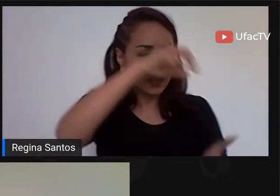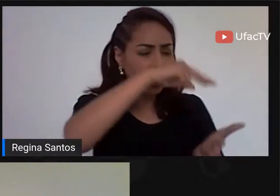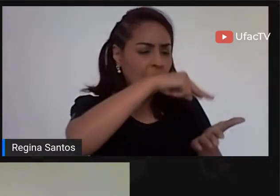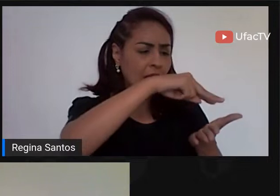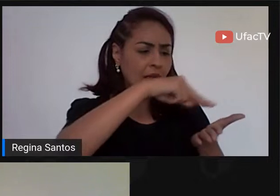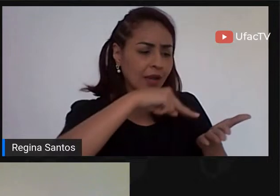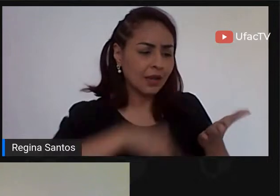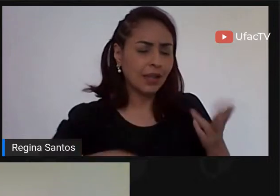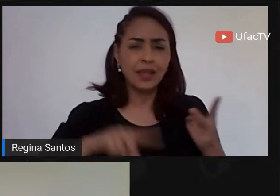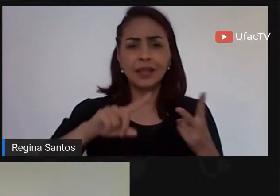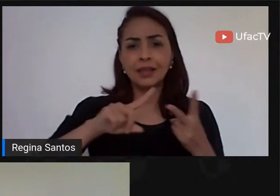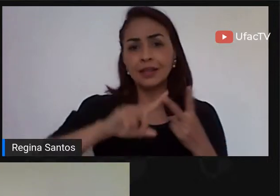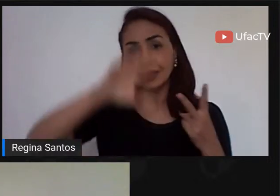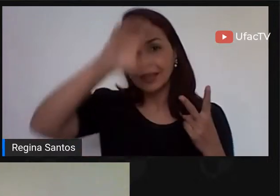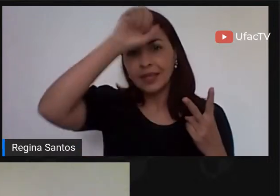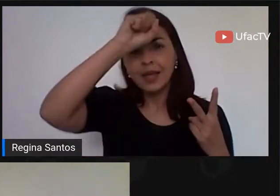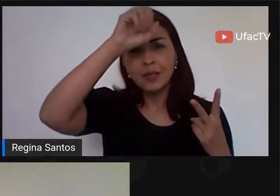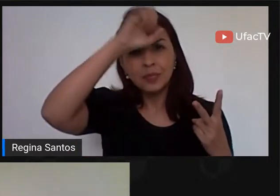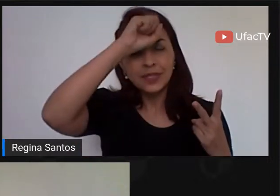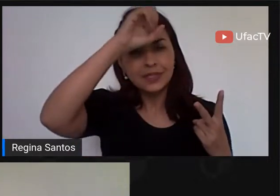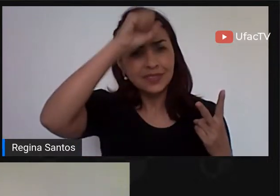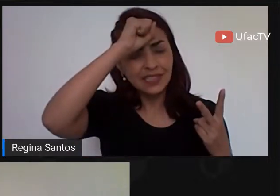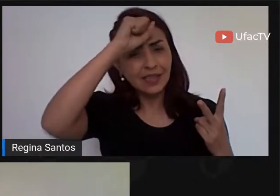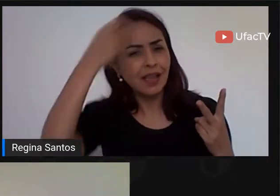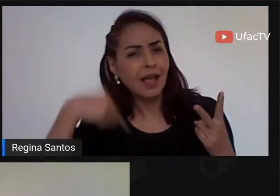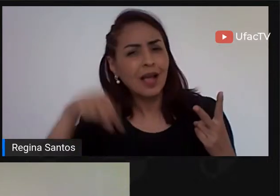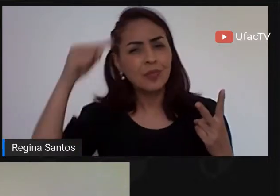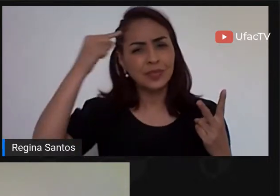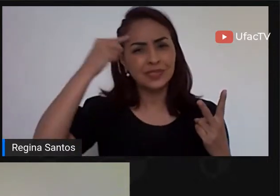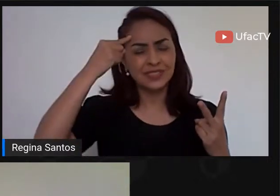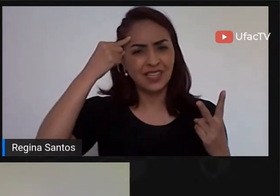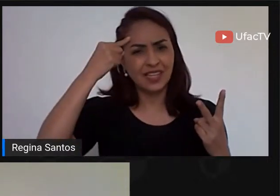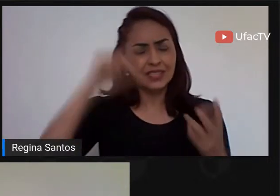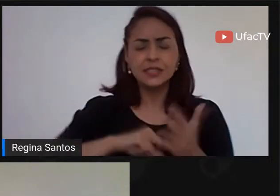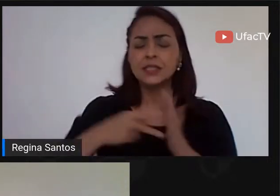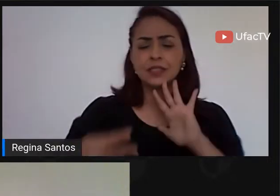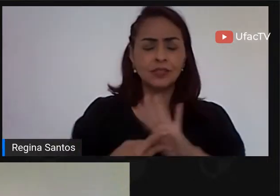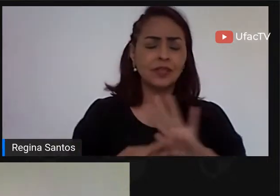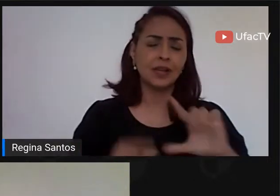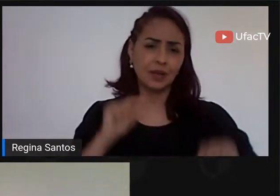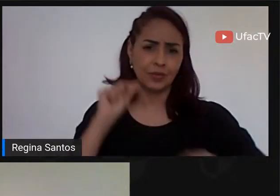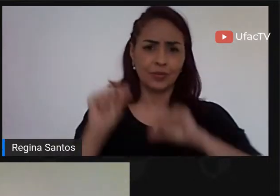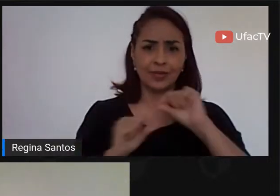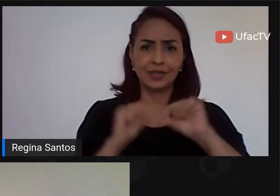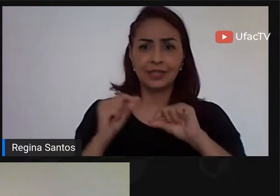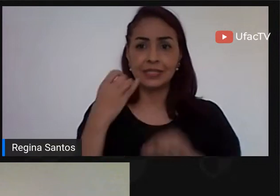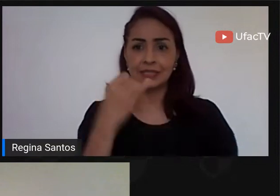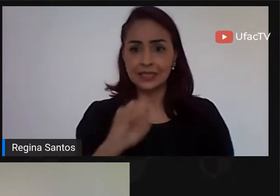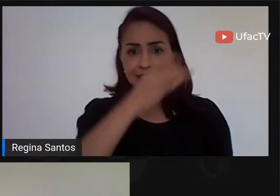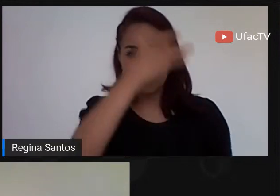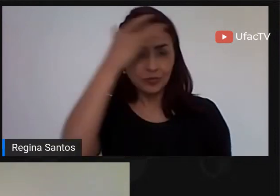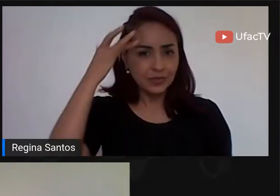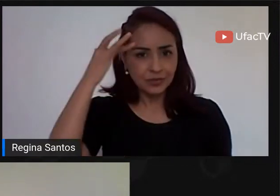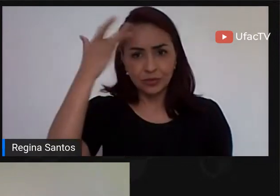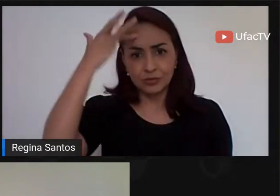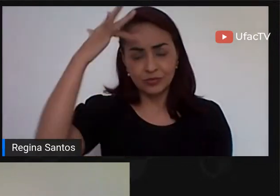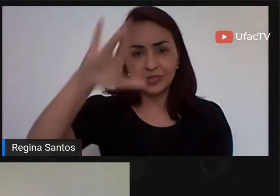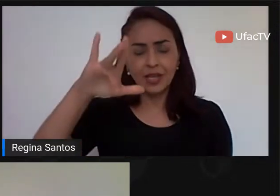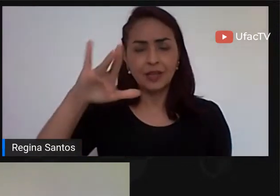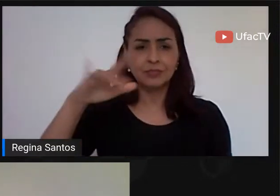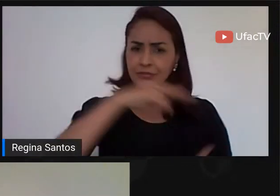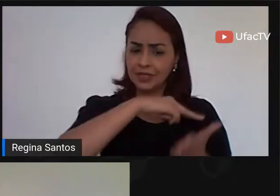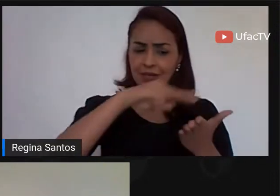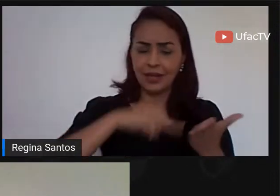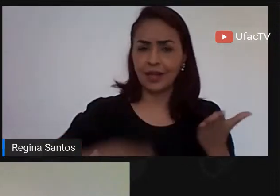muito falaciosa, quem não sabe ler não pensa, interessante, Seult, que nessa tua fala a gente vê que